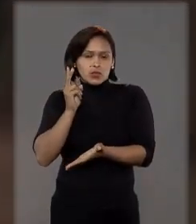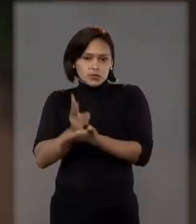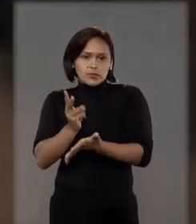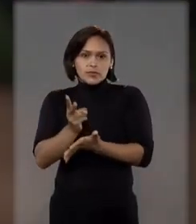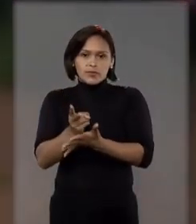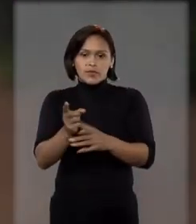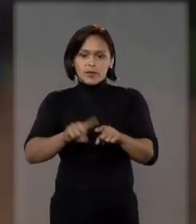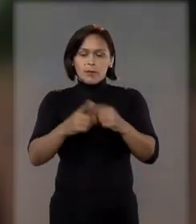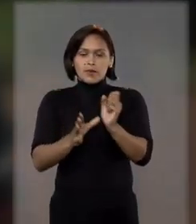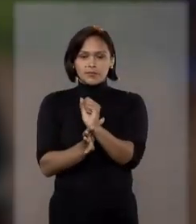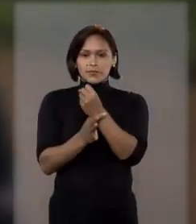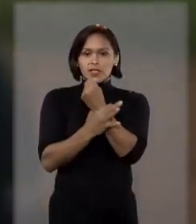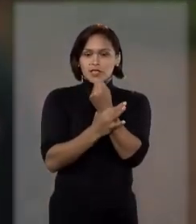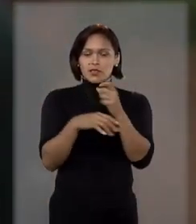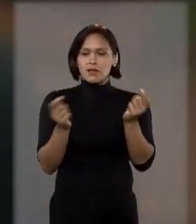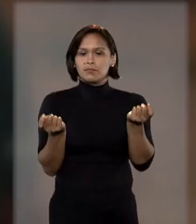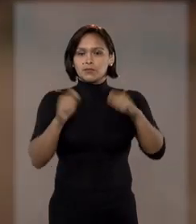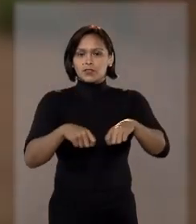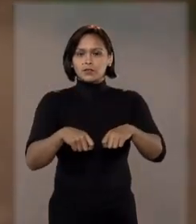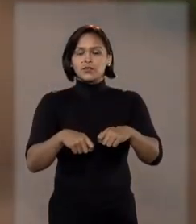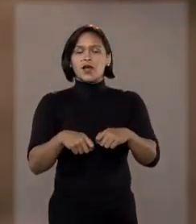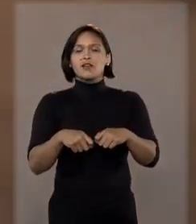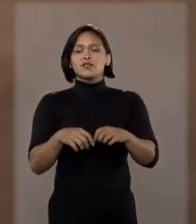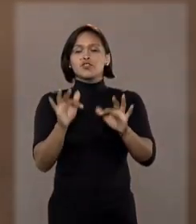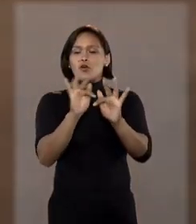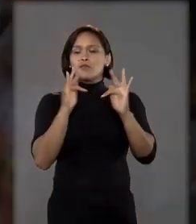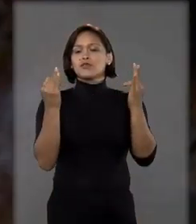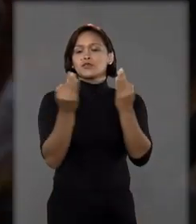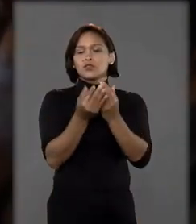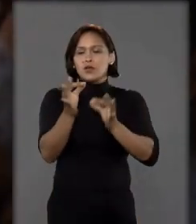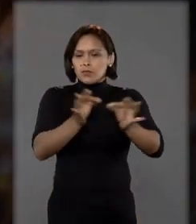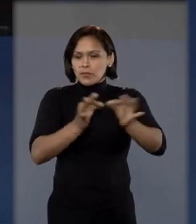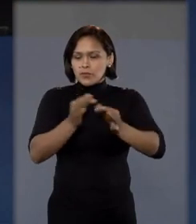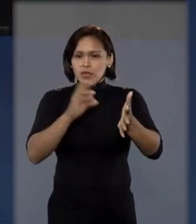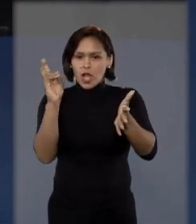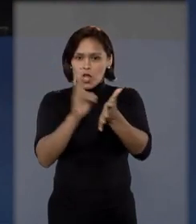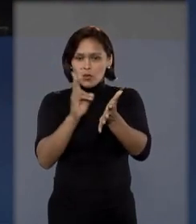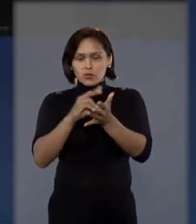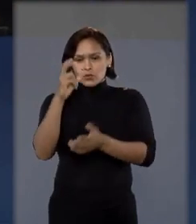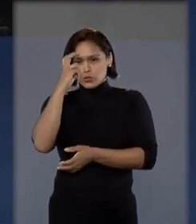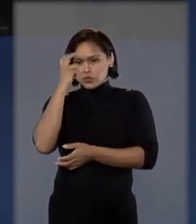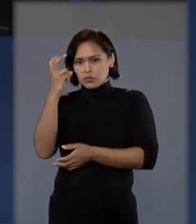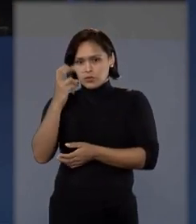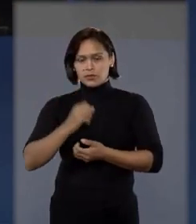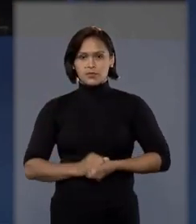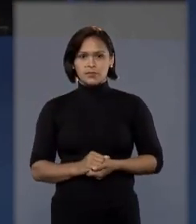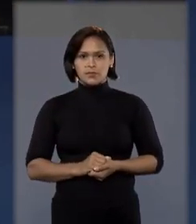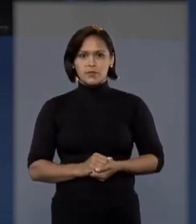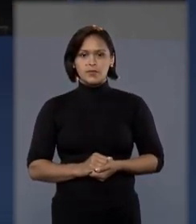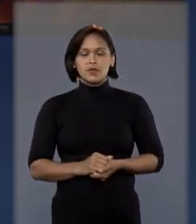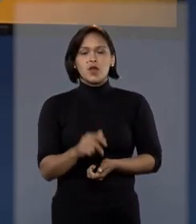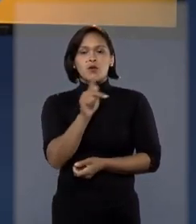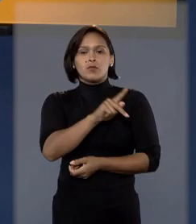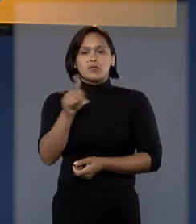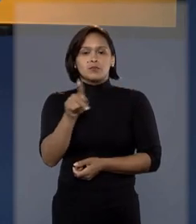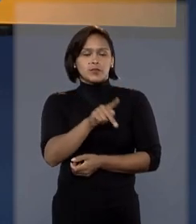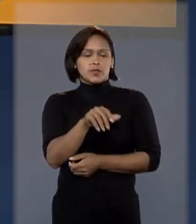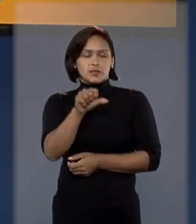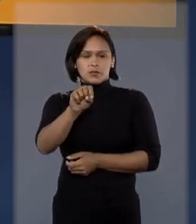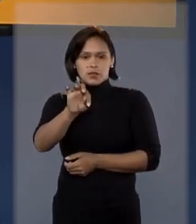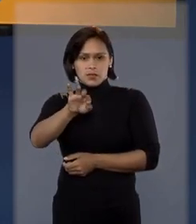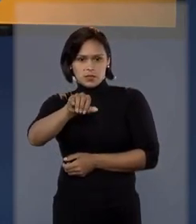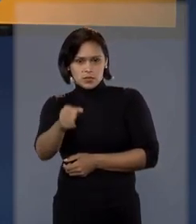em curso, para que seja assegurada a possibilidade de resgate ou manutenção da cultura indígena. O presidente